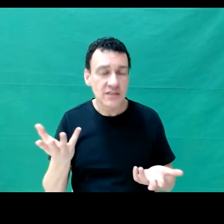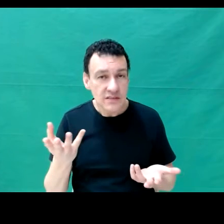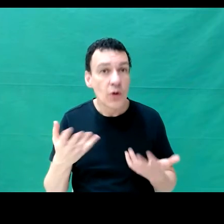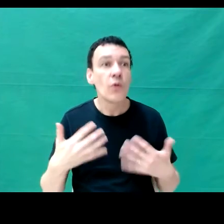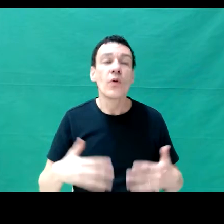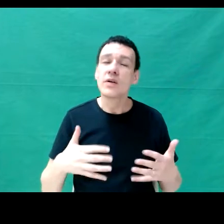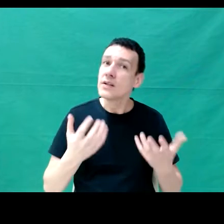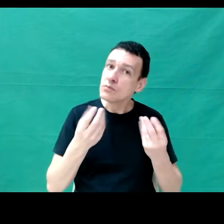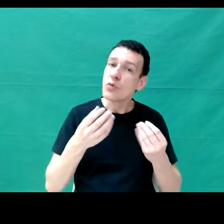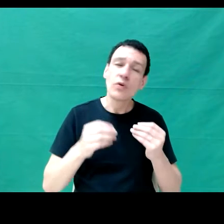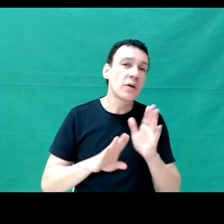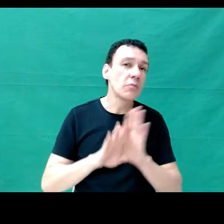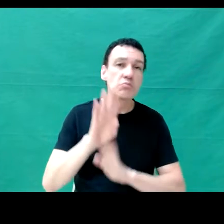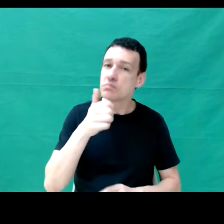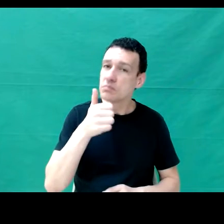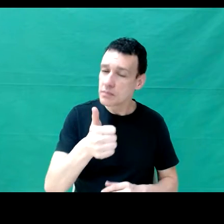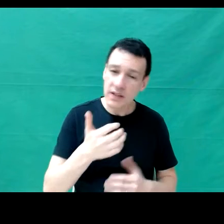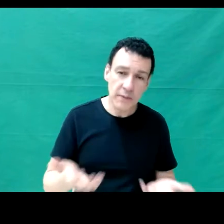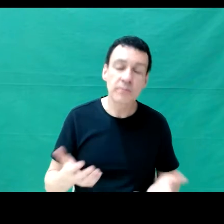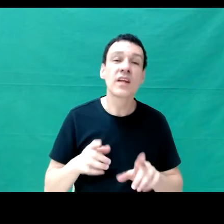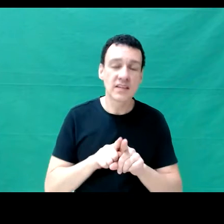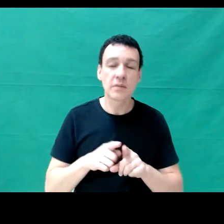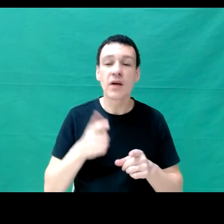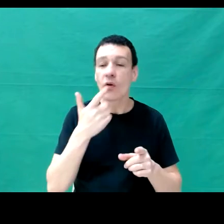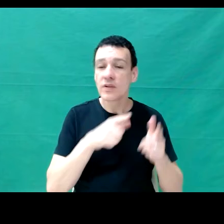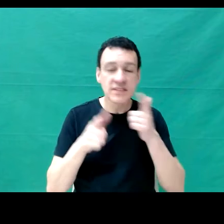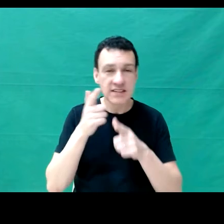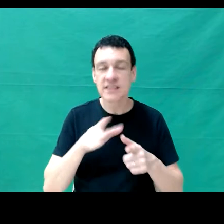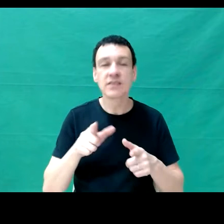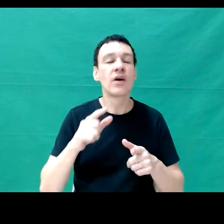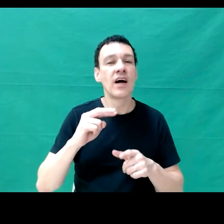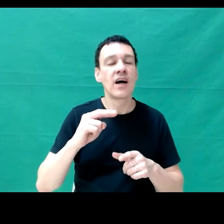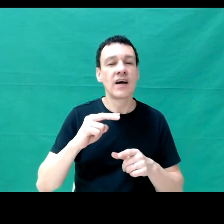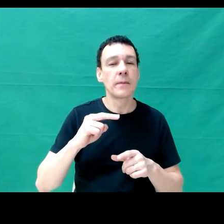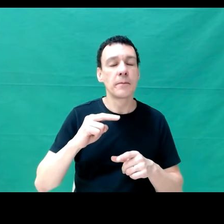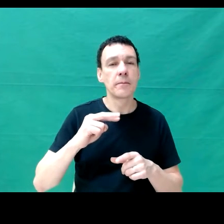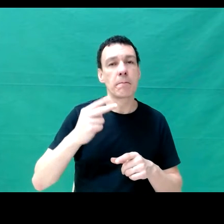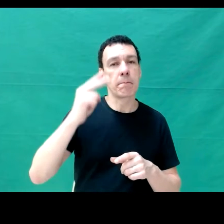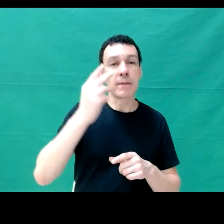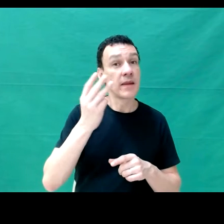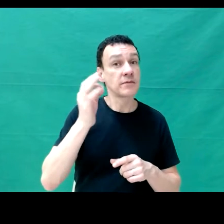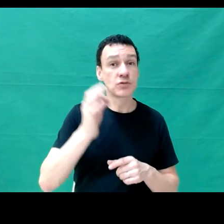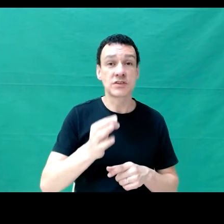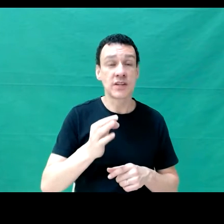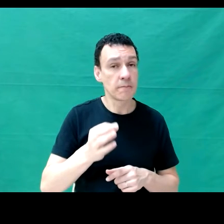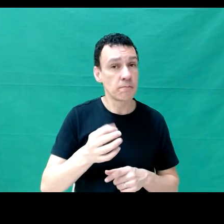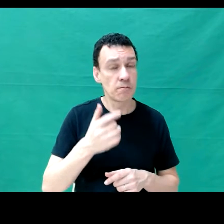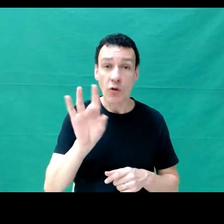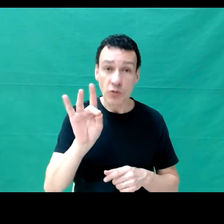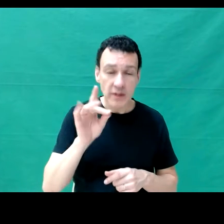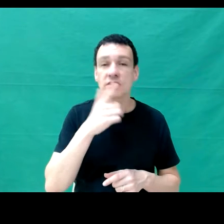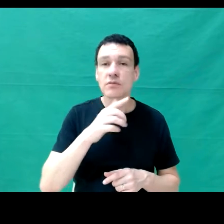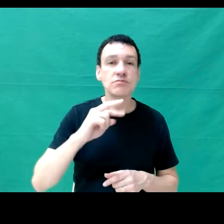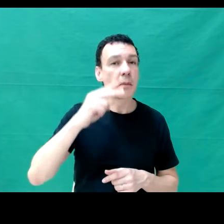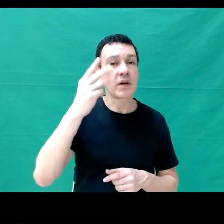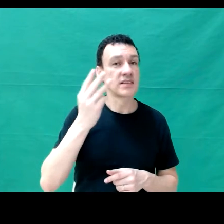um crescimento em 2020 de 3%, né. Então a gente está falando aí que a automação está começando a ganhar o seu espaço, né,